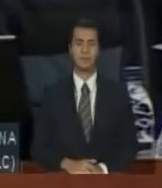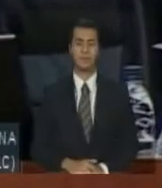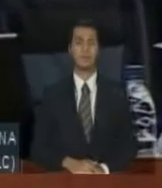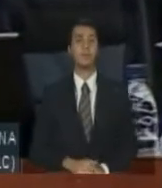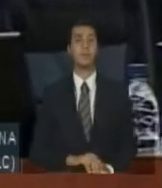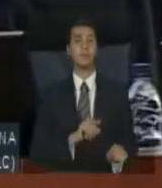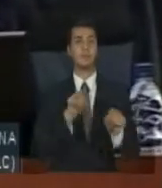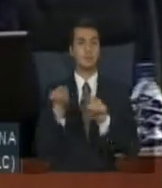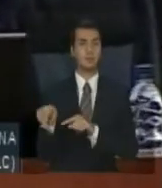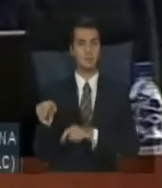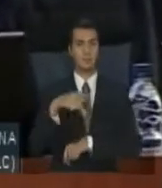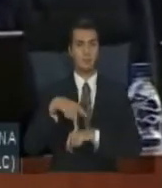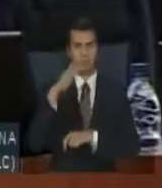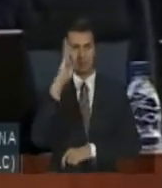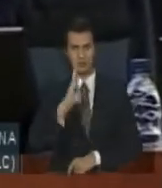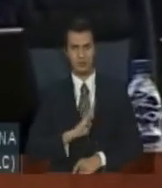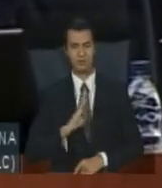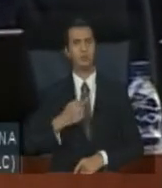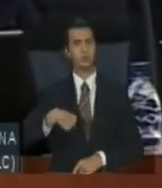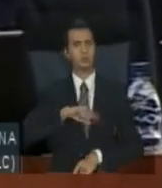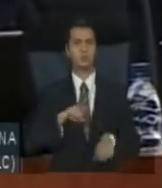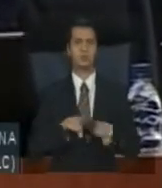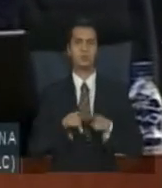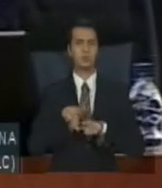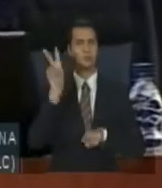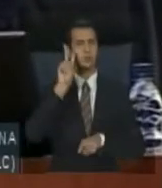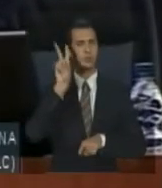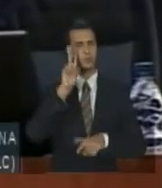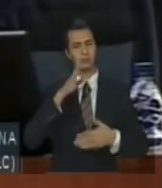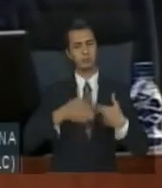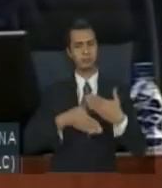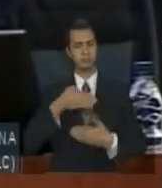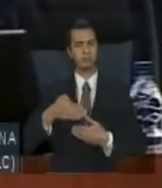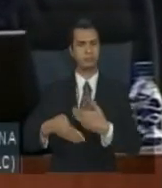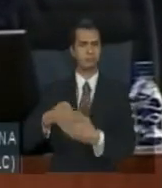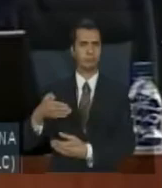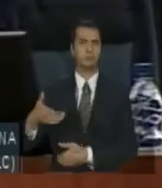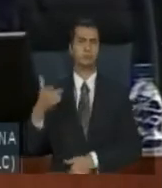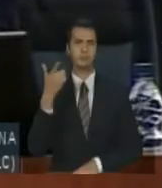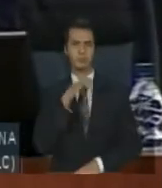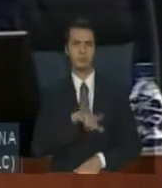tivemos o nosso processo, que está marcado,